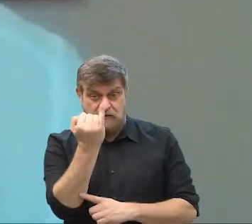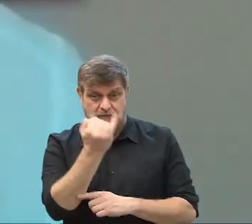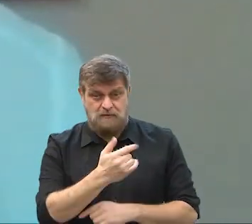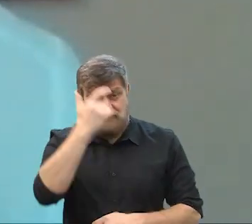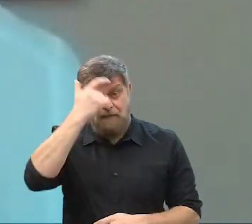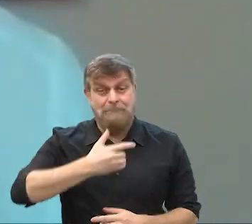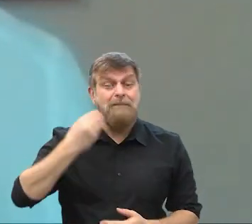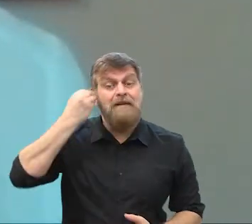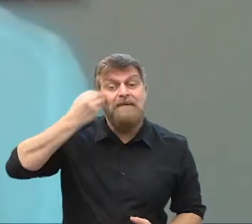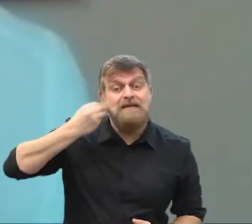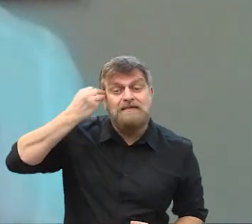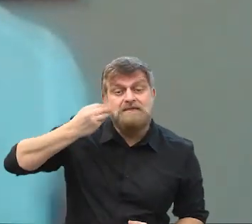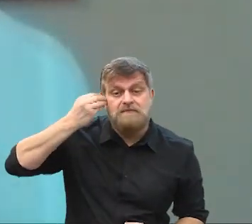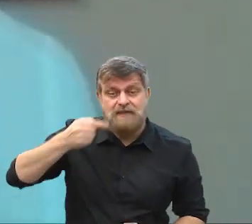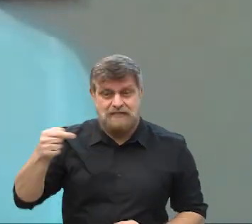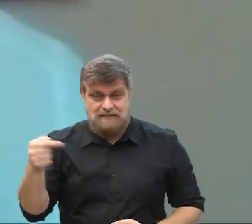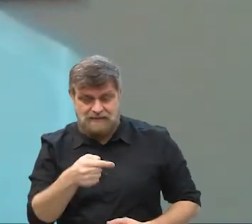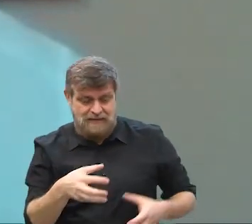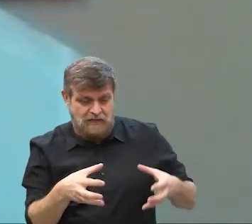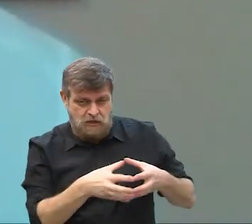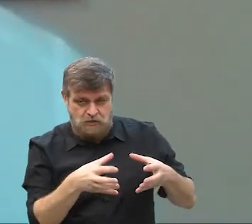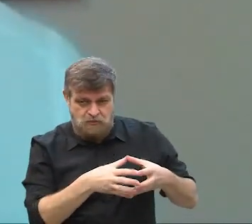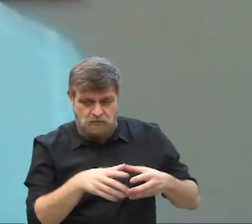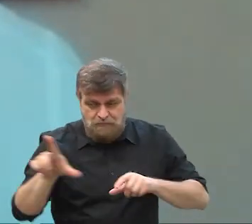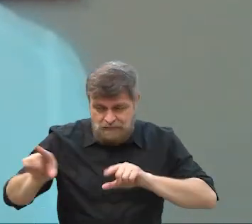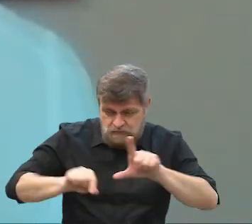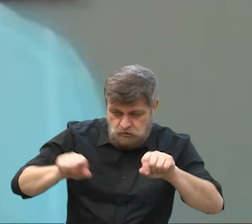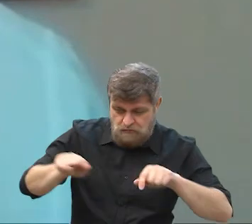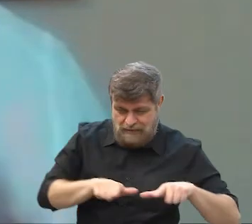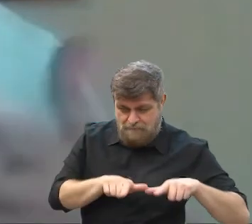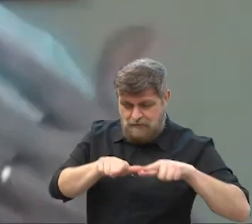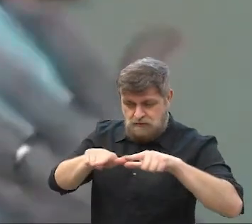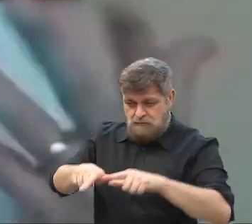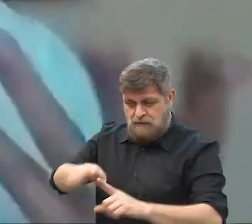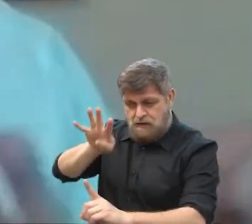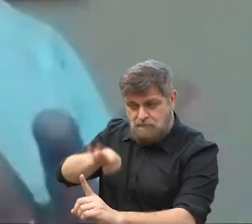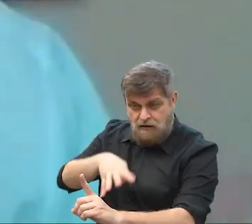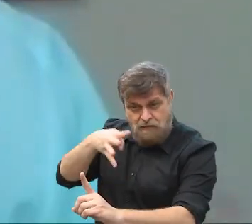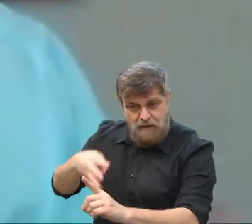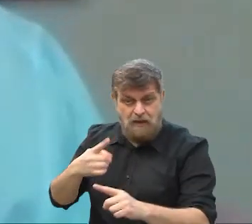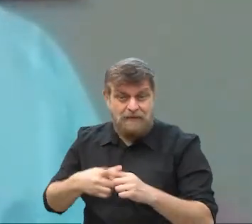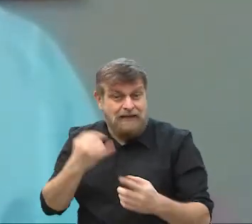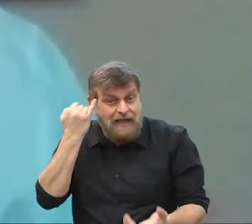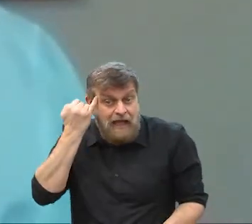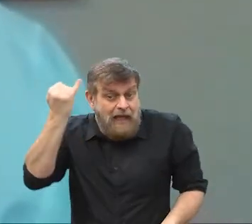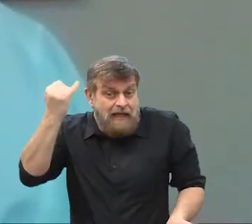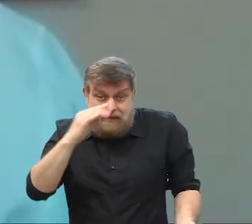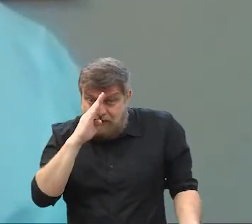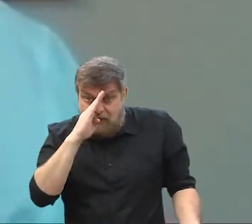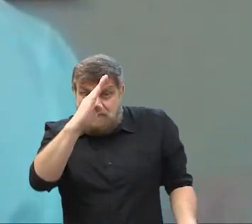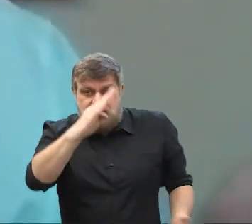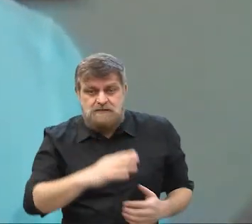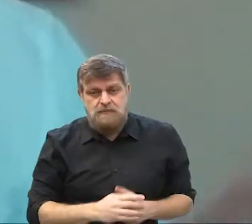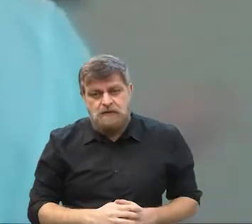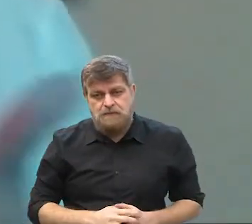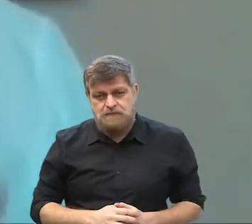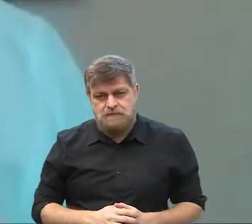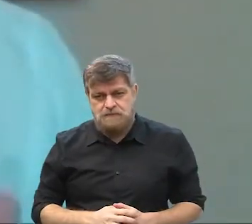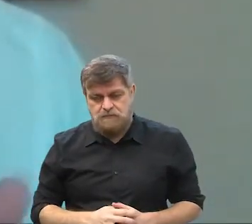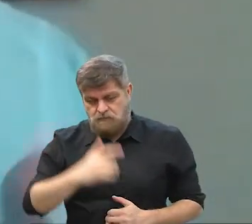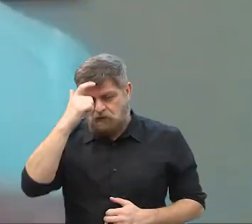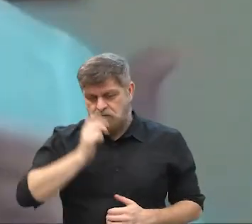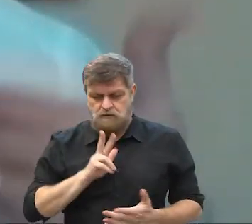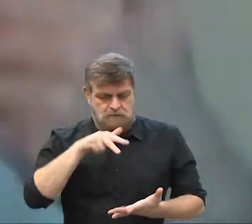minha experiência nesse processo, porque essa é a ideia principal. A gente, por onde